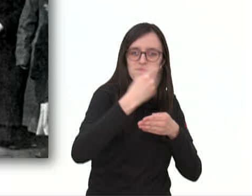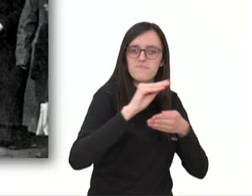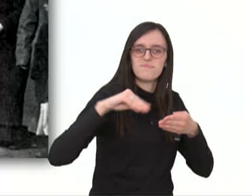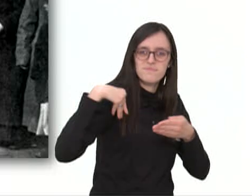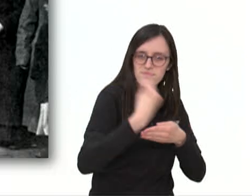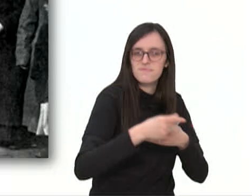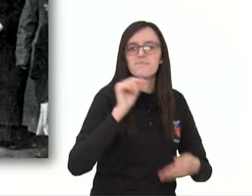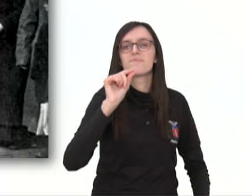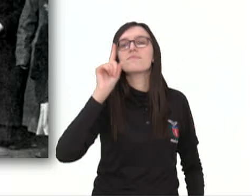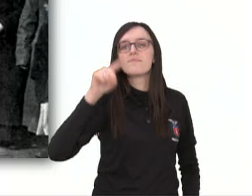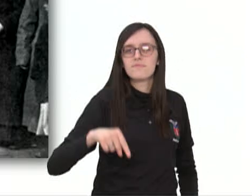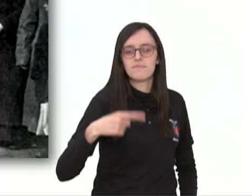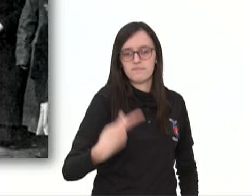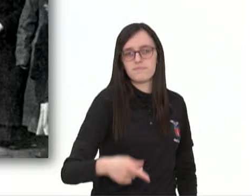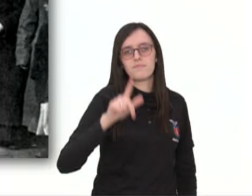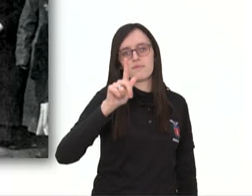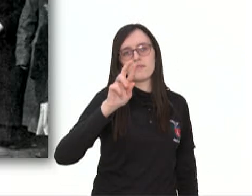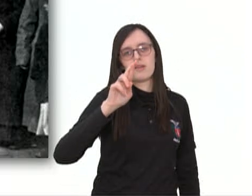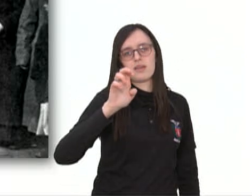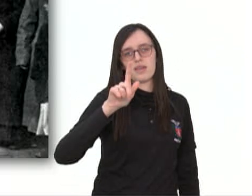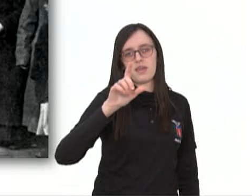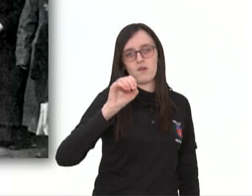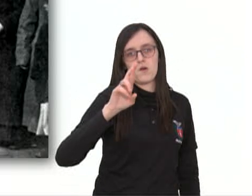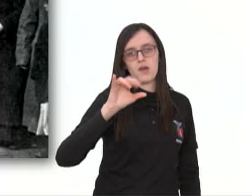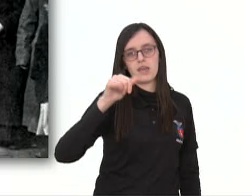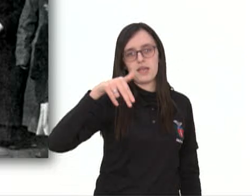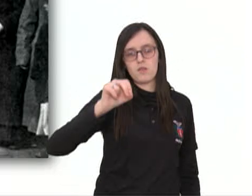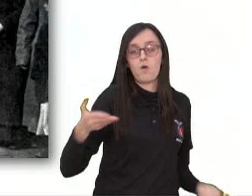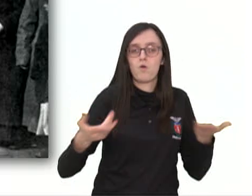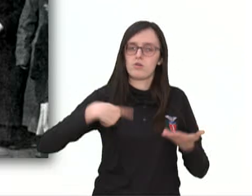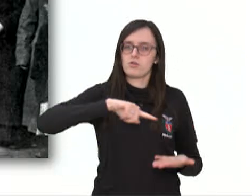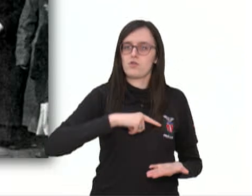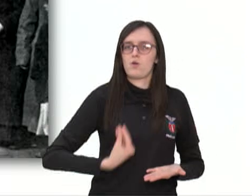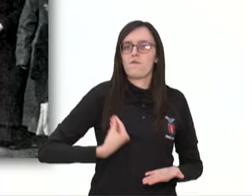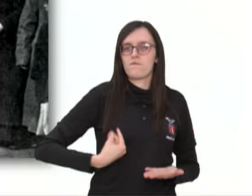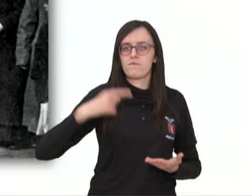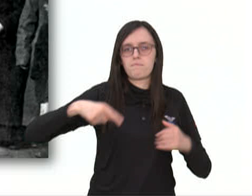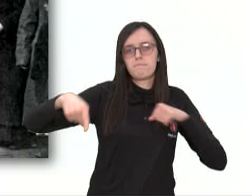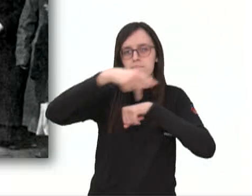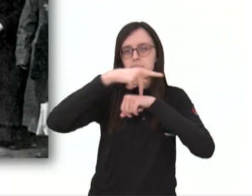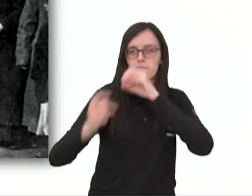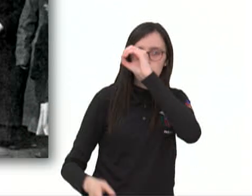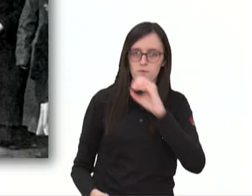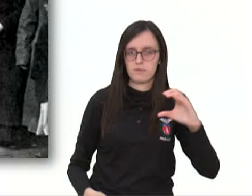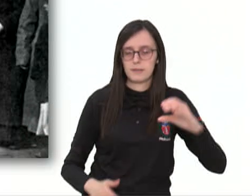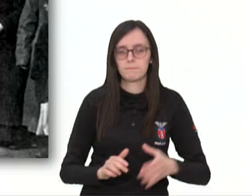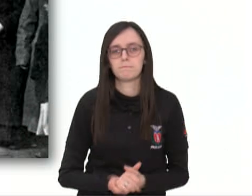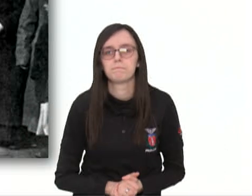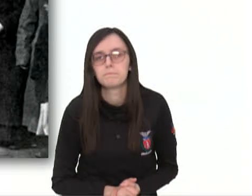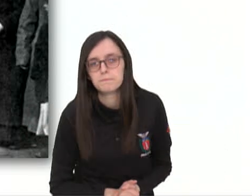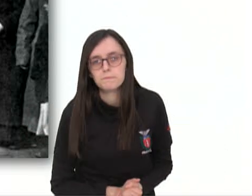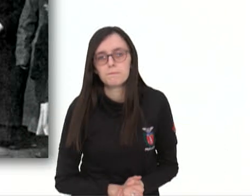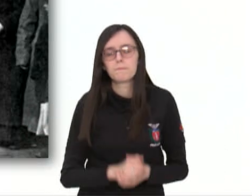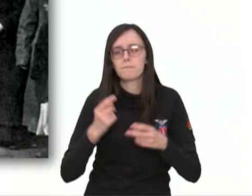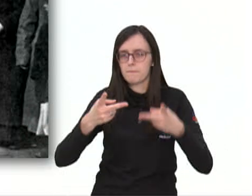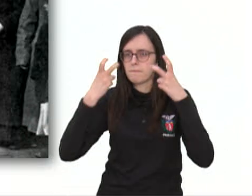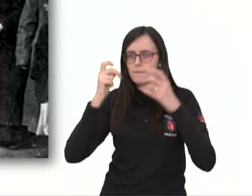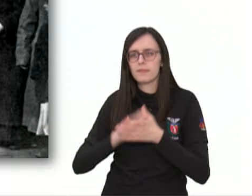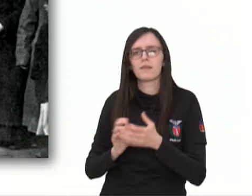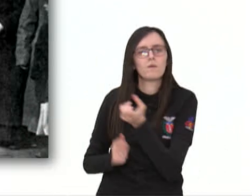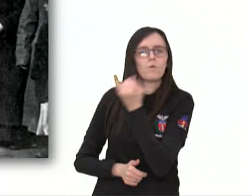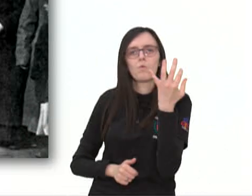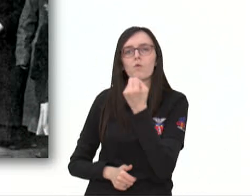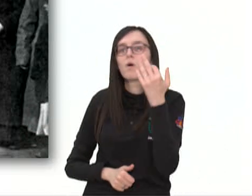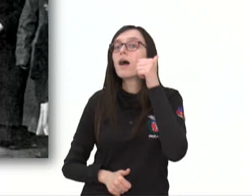de 1917, pelo calendário gregoriano que nós seguimos nos países ocidentais. Aqui, repara, a quantidade